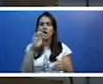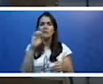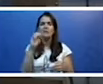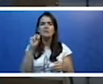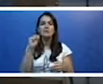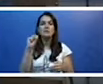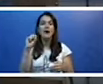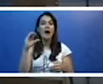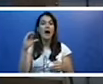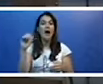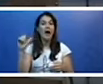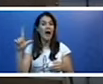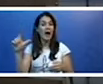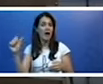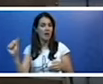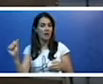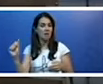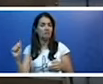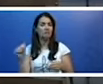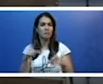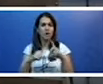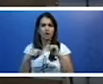geometria. Bom, pessoal,